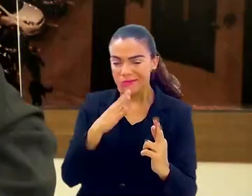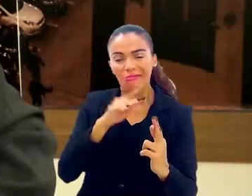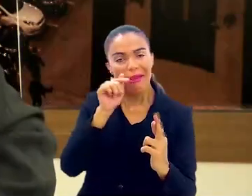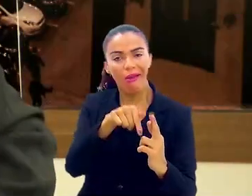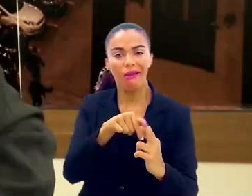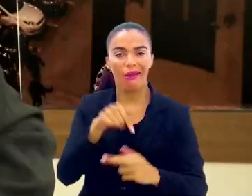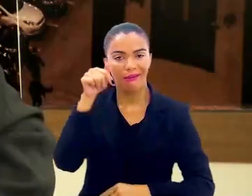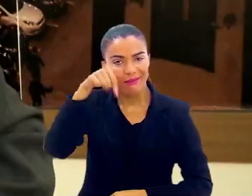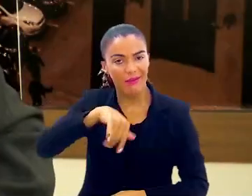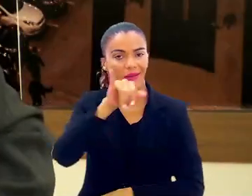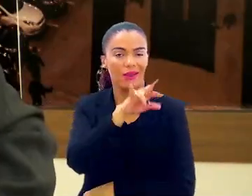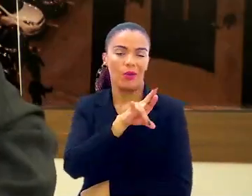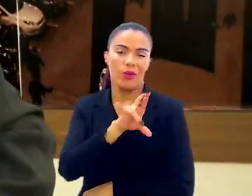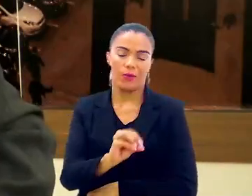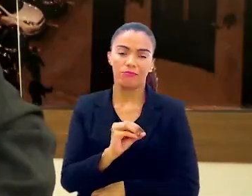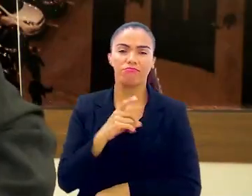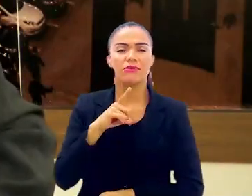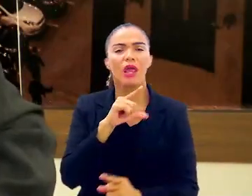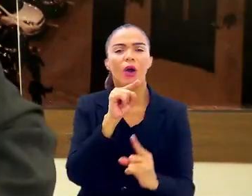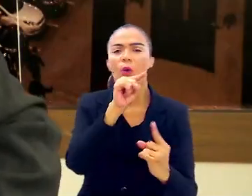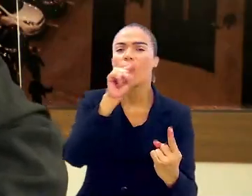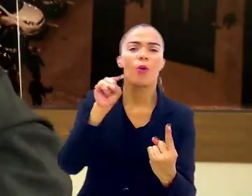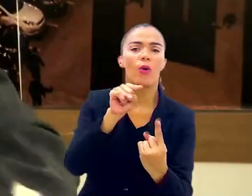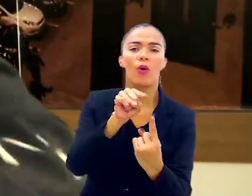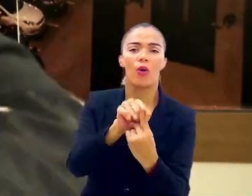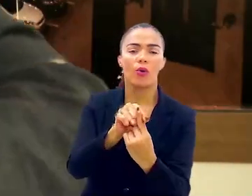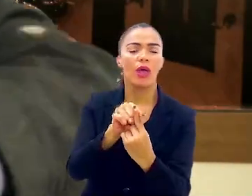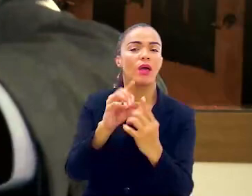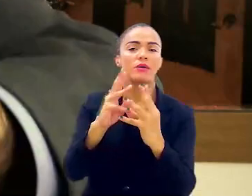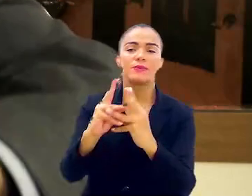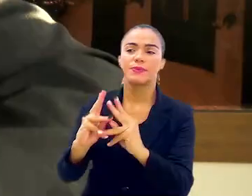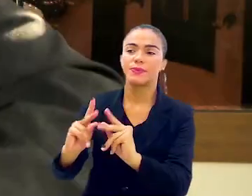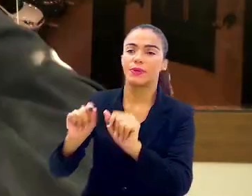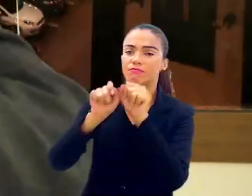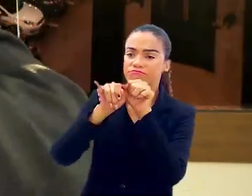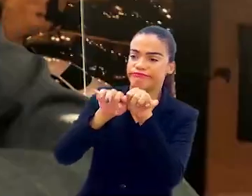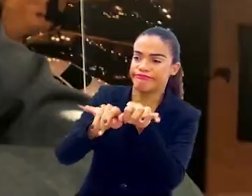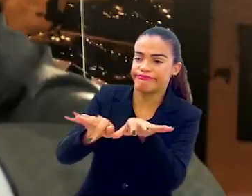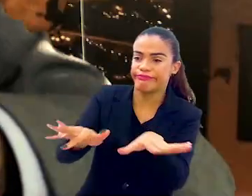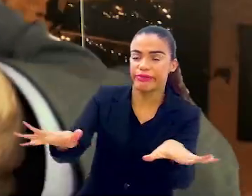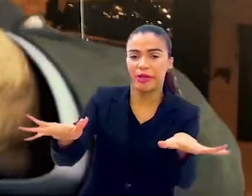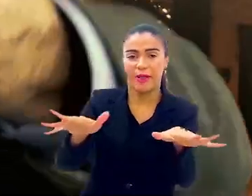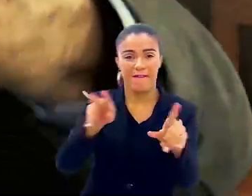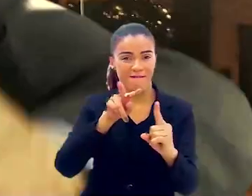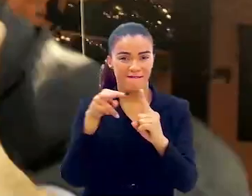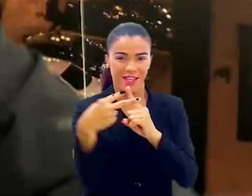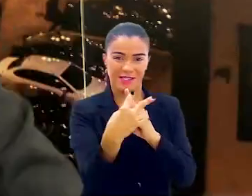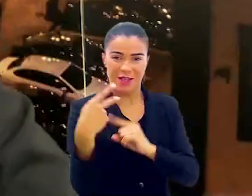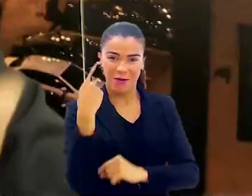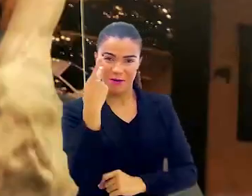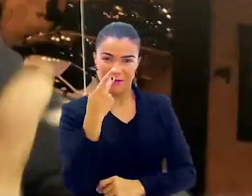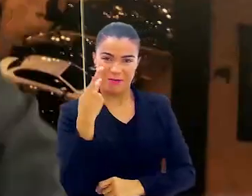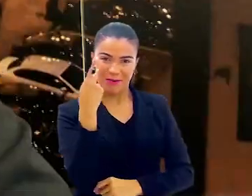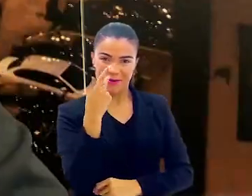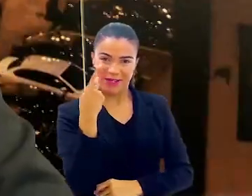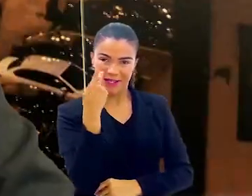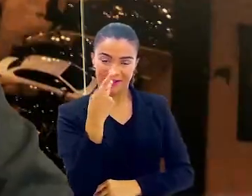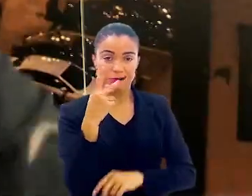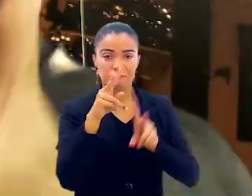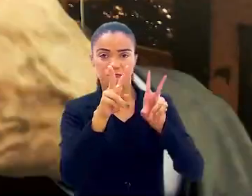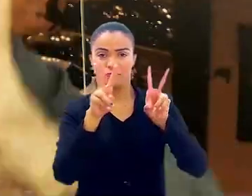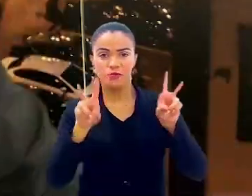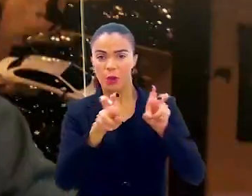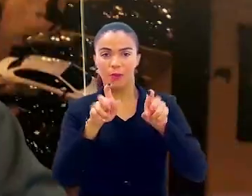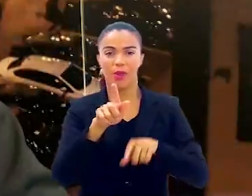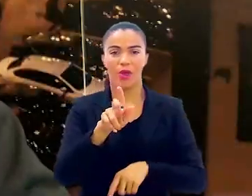75, a fusão teve o propósito de diluir aquela visão política que se tinha